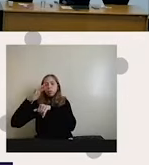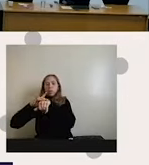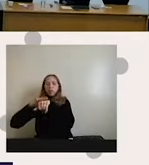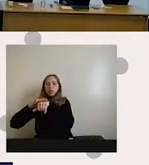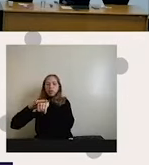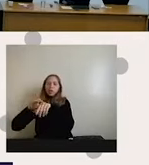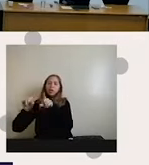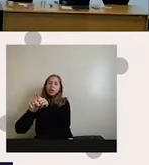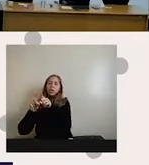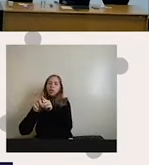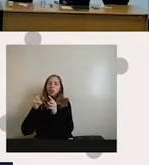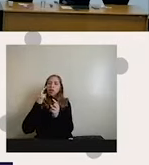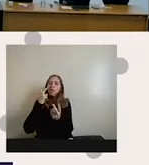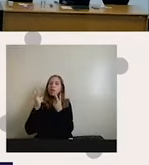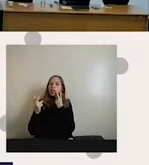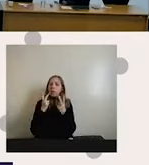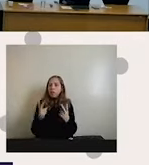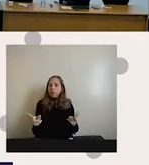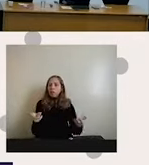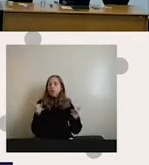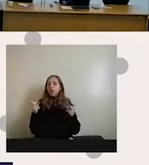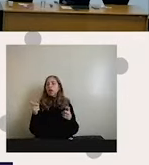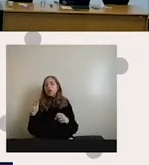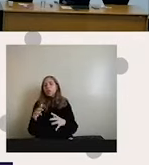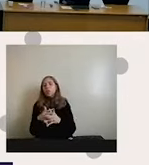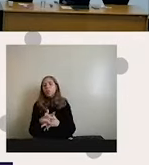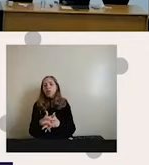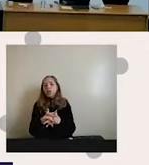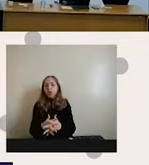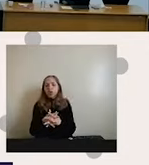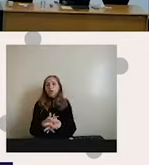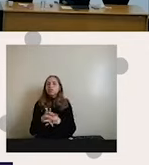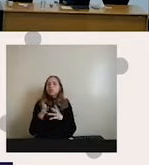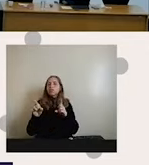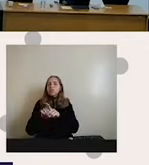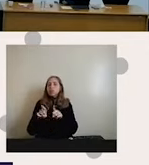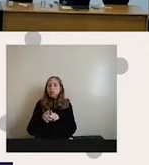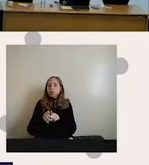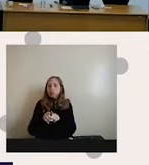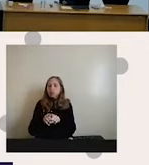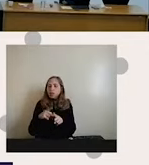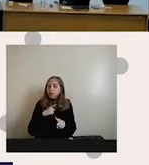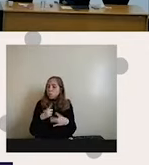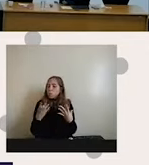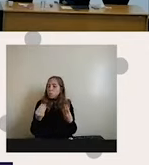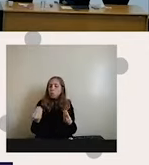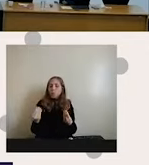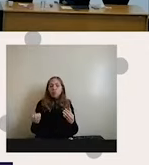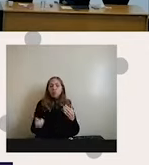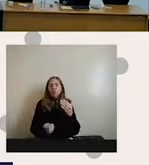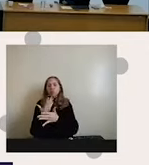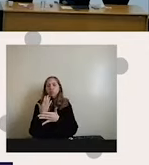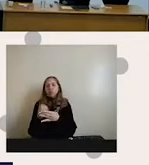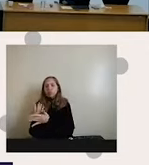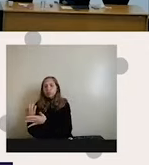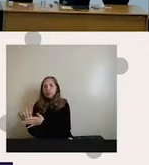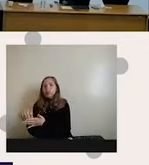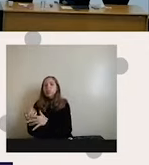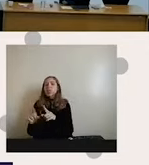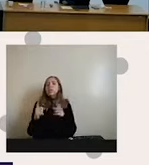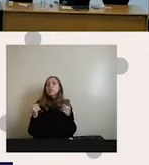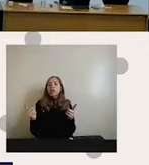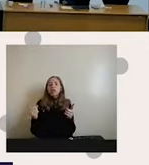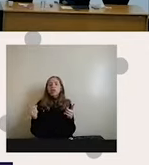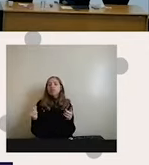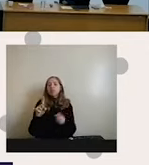é complicado, né? Há múltiplos fatores que confluem, mas não nos interessa mais saber